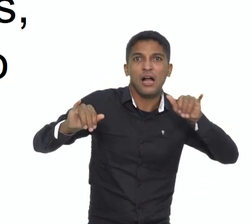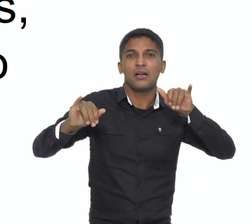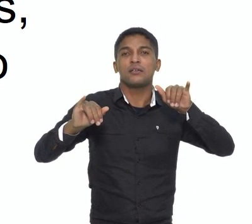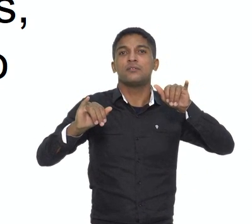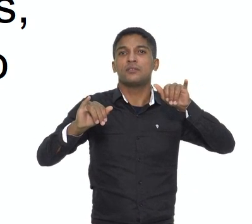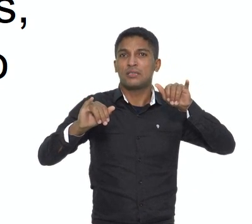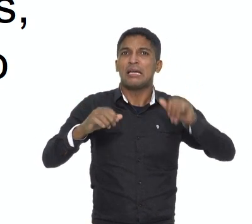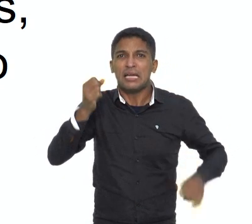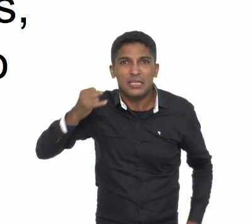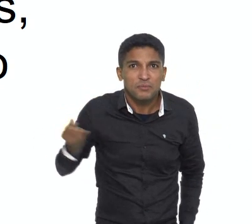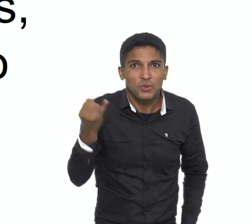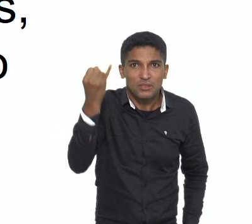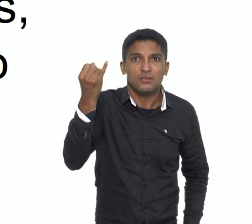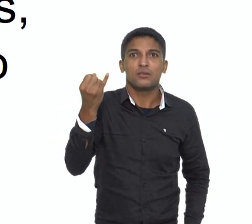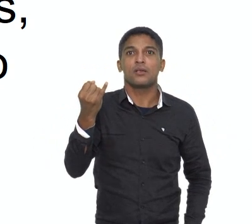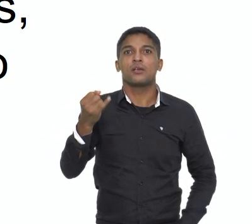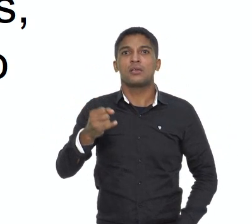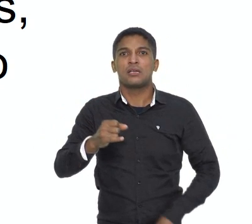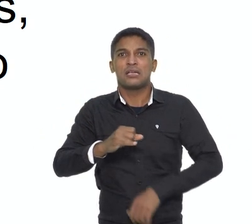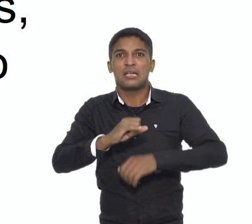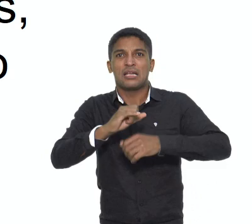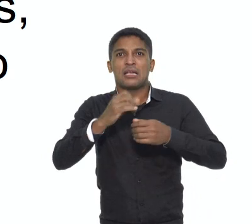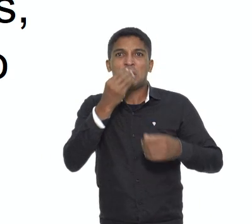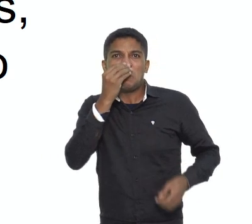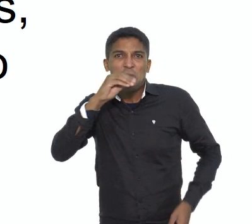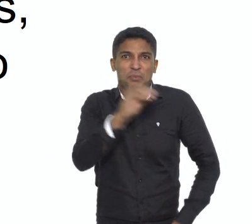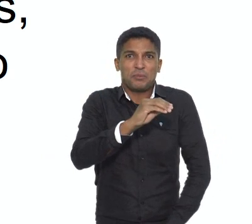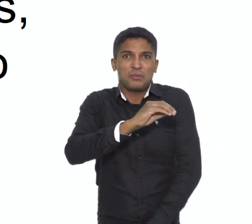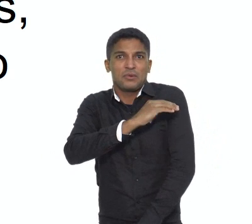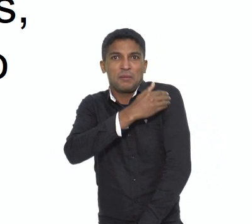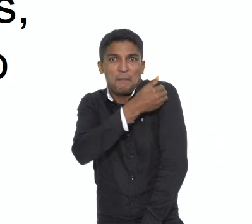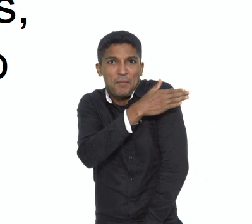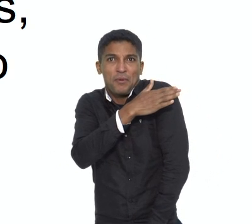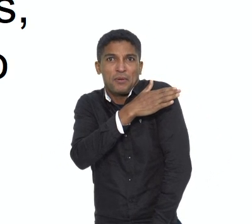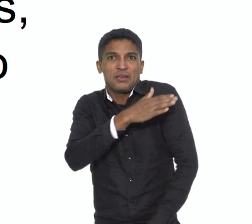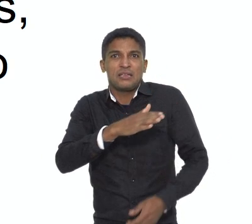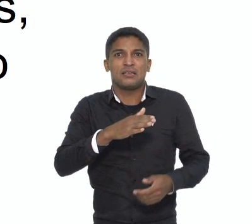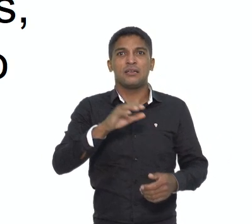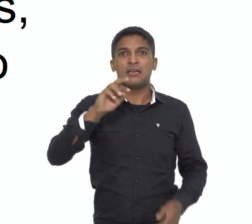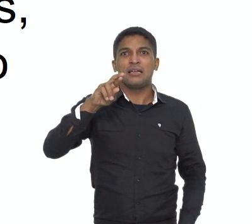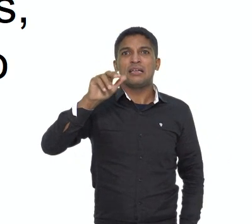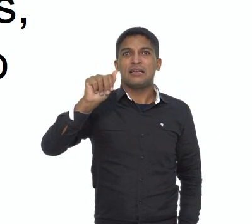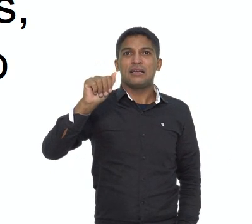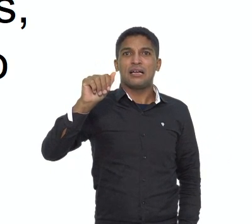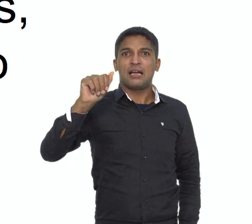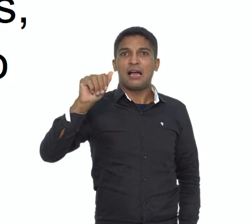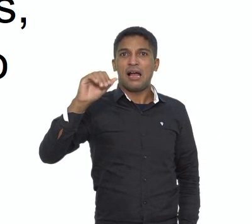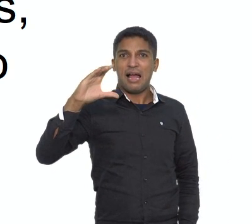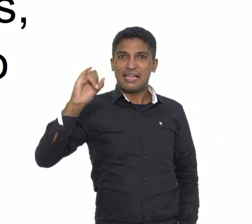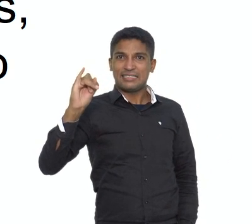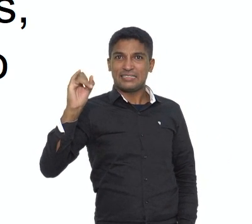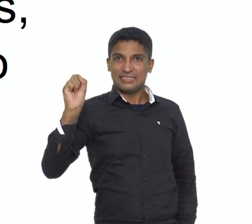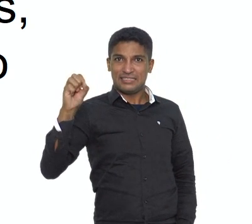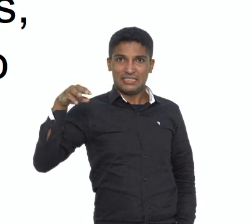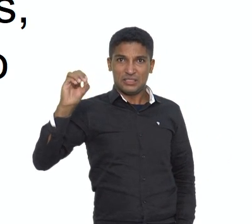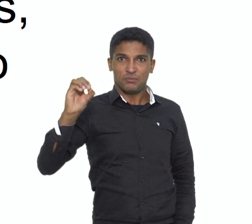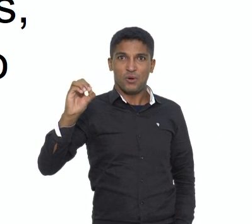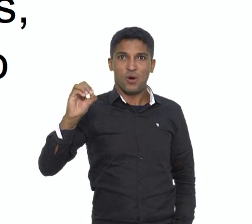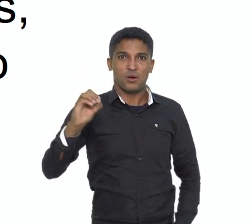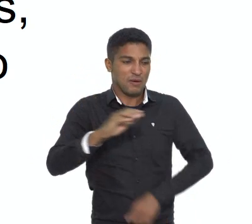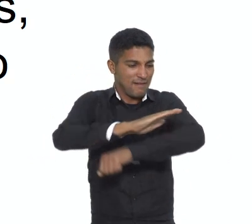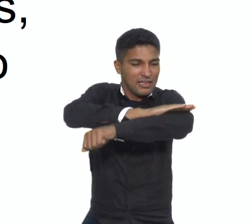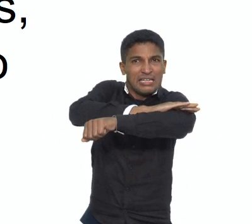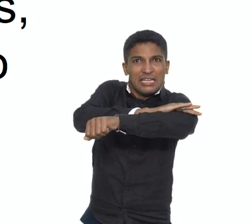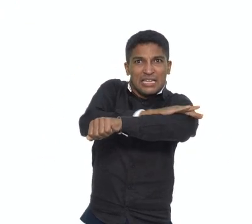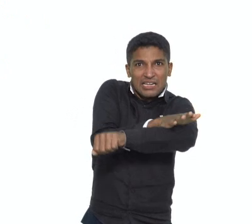necessário extinguir o racismo em âmbito individual e social. Mesmo sendo a maioria dos brasileiros, negros e pardos sofrem